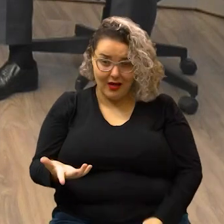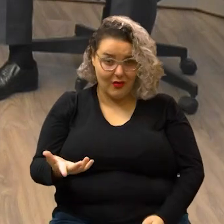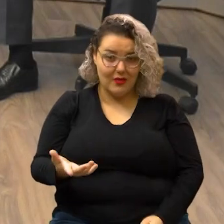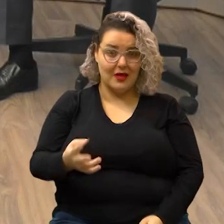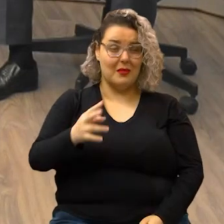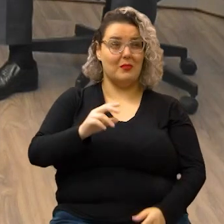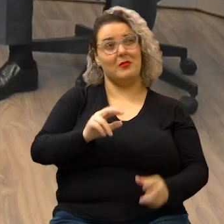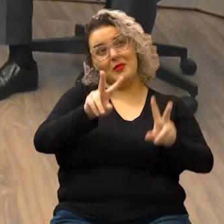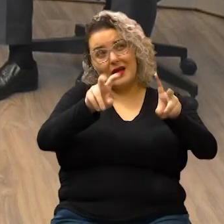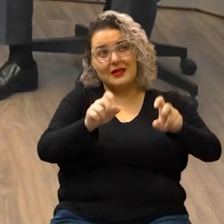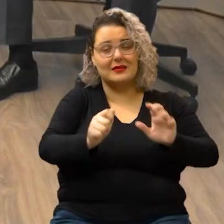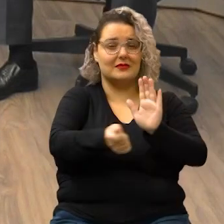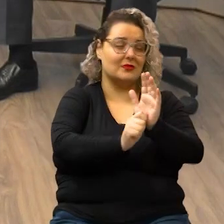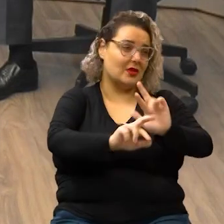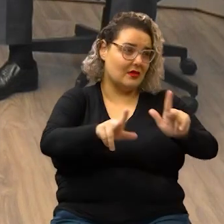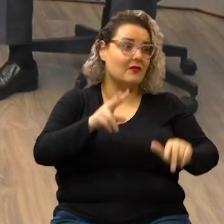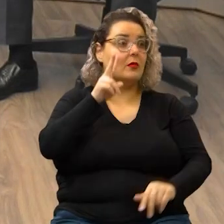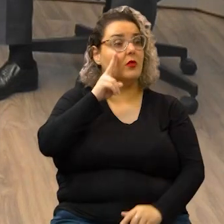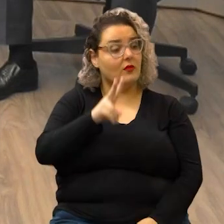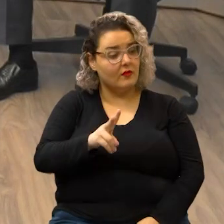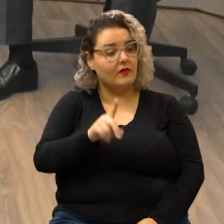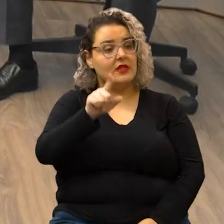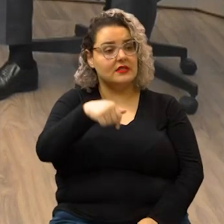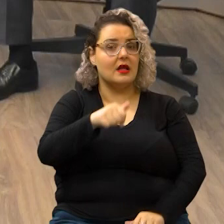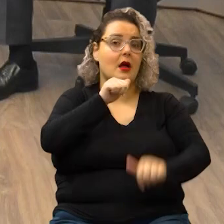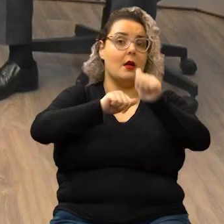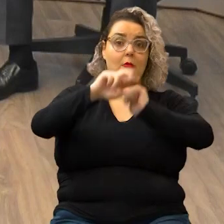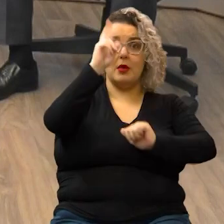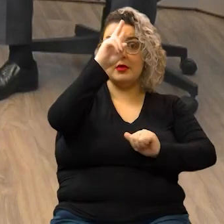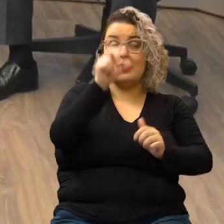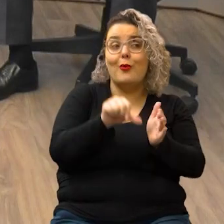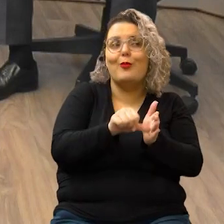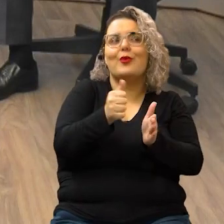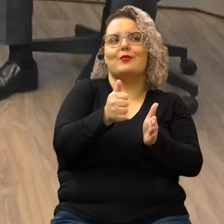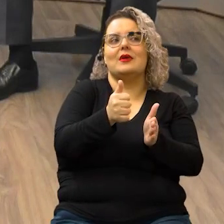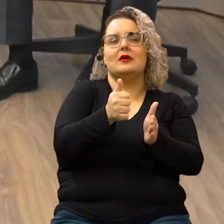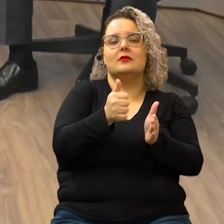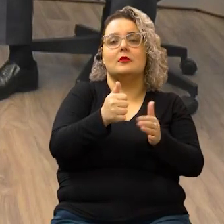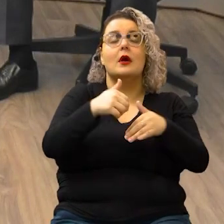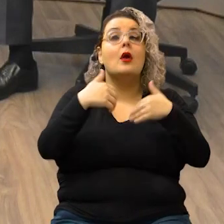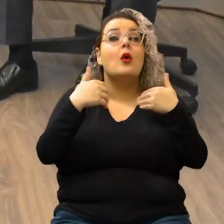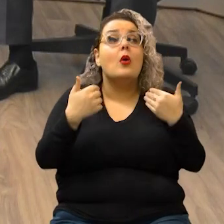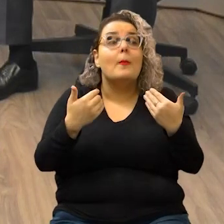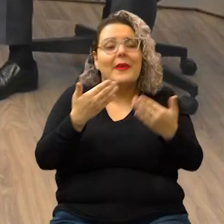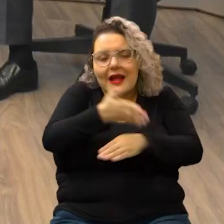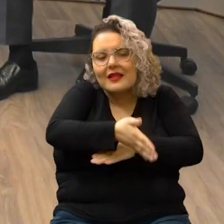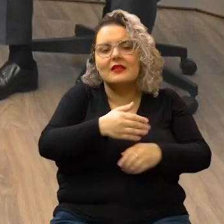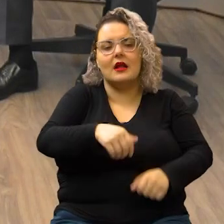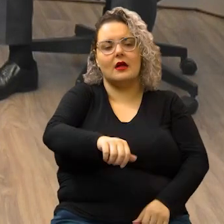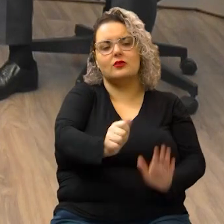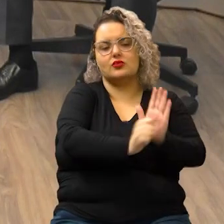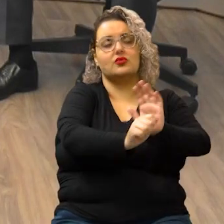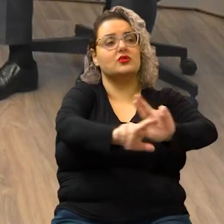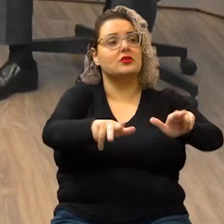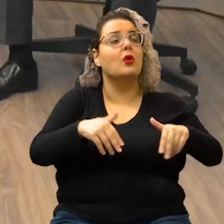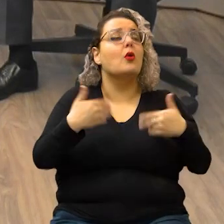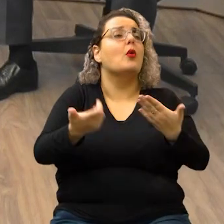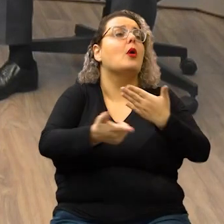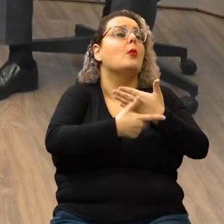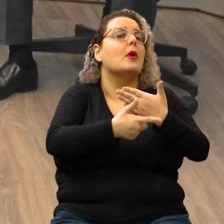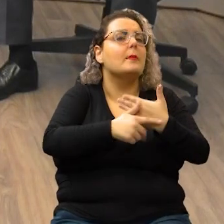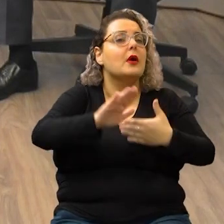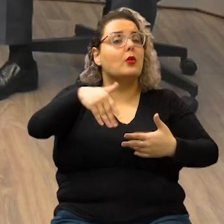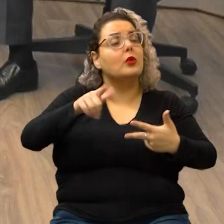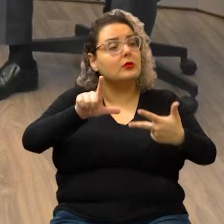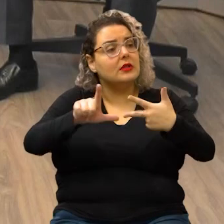ver aí se a opinião de vocês é essa, se é a bebida alcoólica, qual é o papel quando o Legislativo participa de todas essas